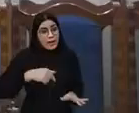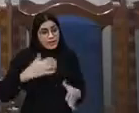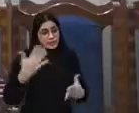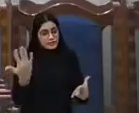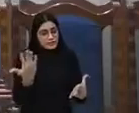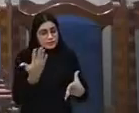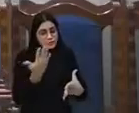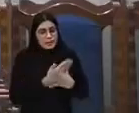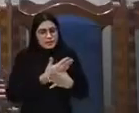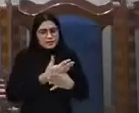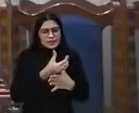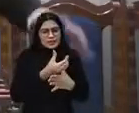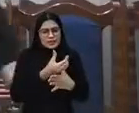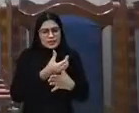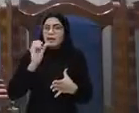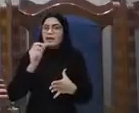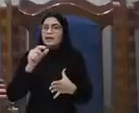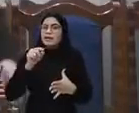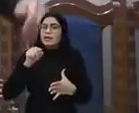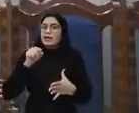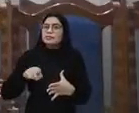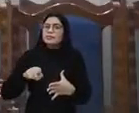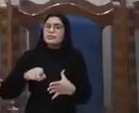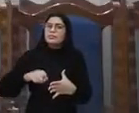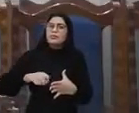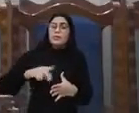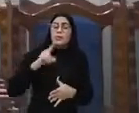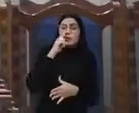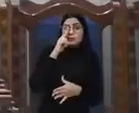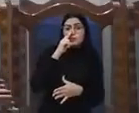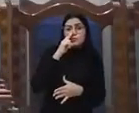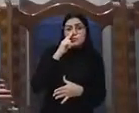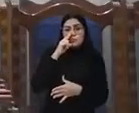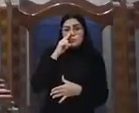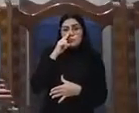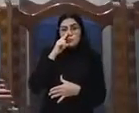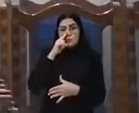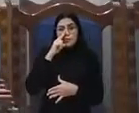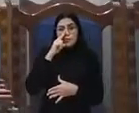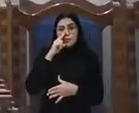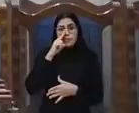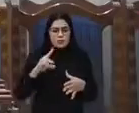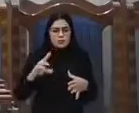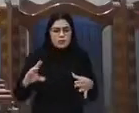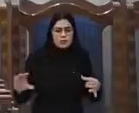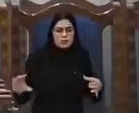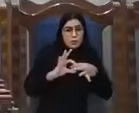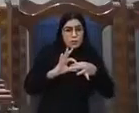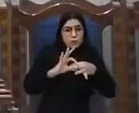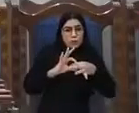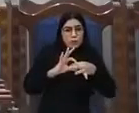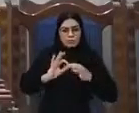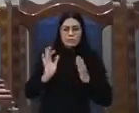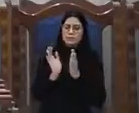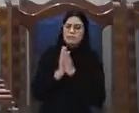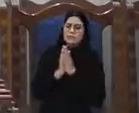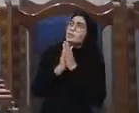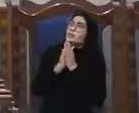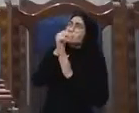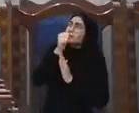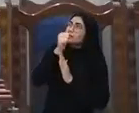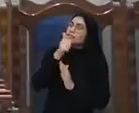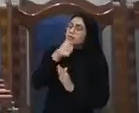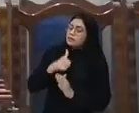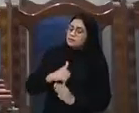outras denominações, nós somos aqui mais de 12.000 crentes. Se esses crentes se unirem em oração, em jejum, em clamor a Deus, Satanás